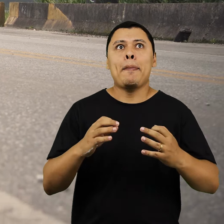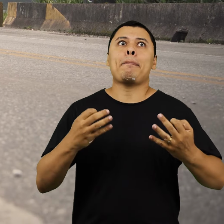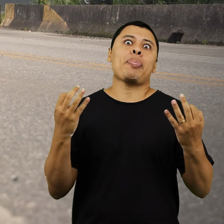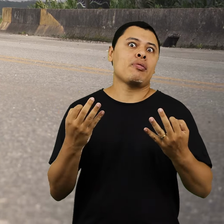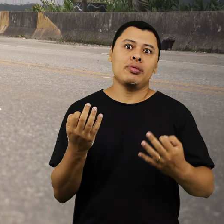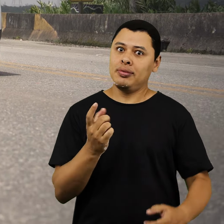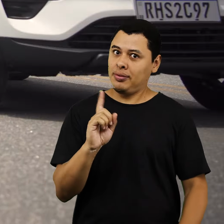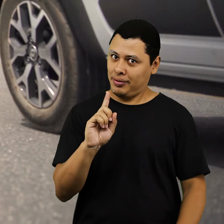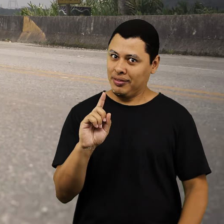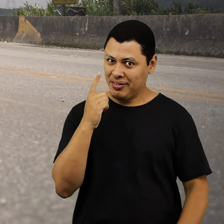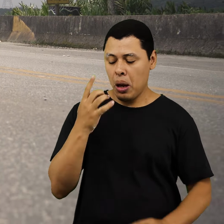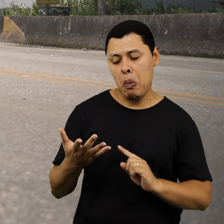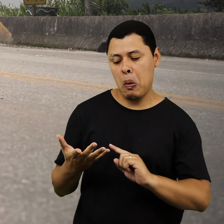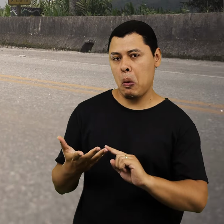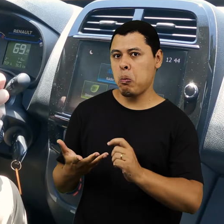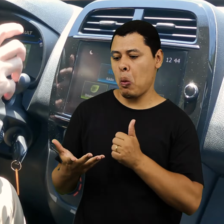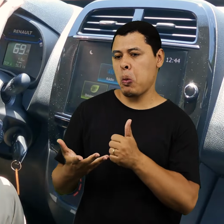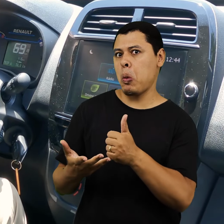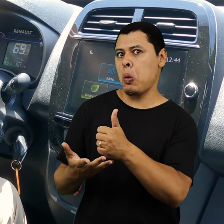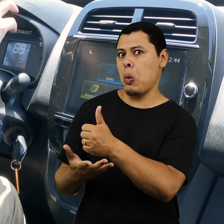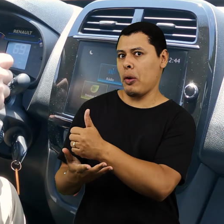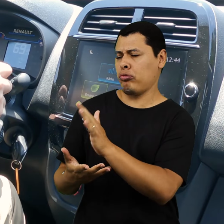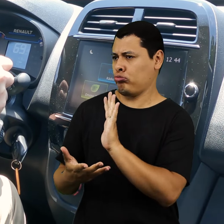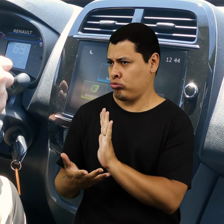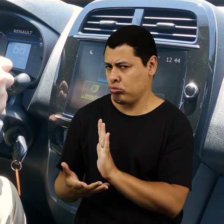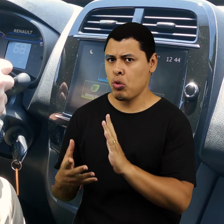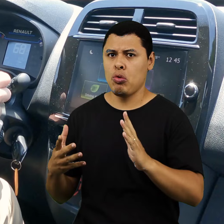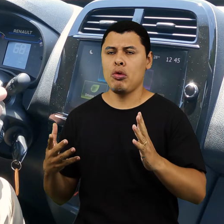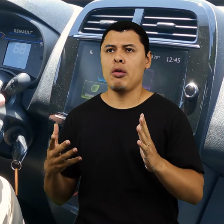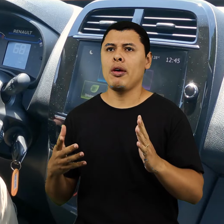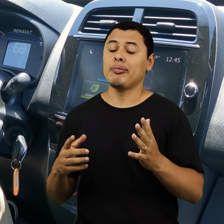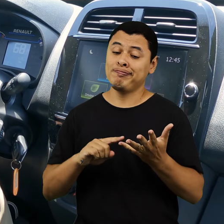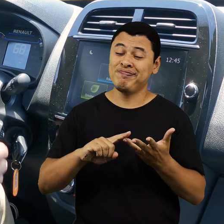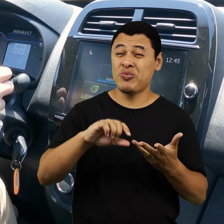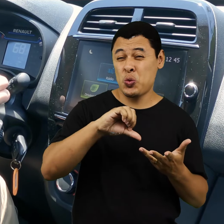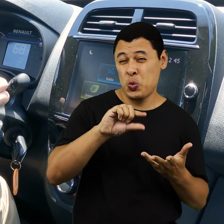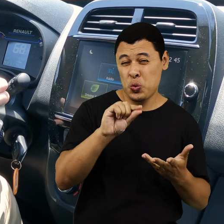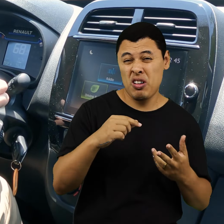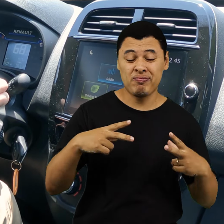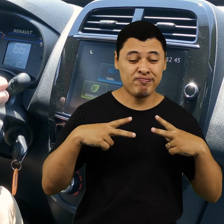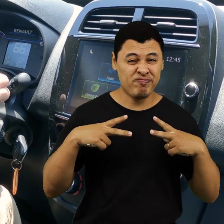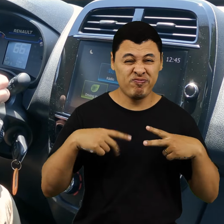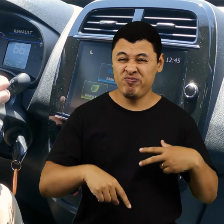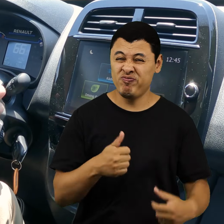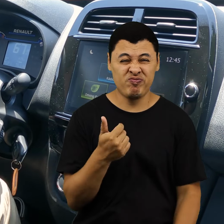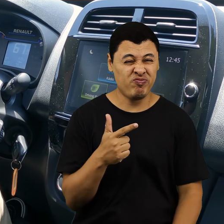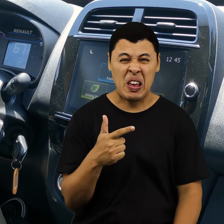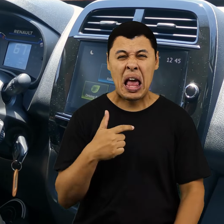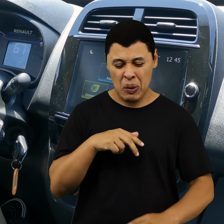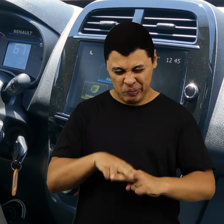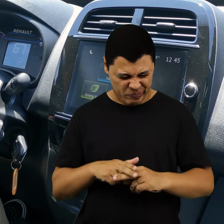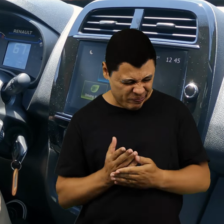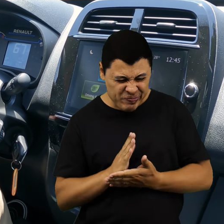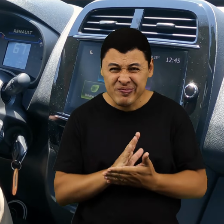né? Como a gente estava falando, tem toda essa questão de ergonomia, né? E eu fico muito esquisito